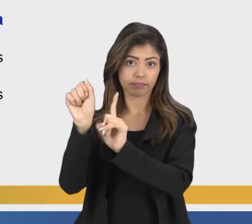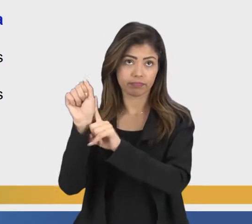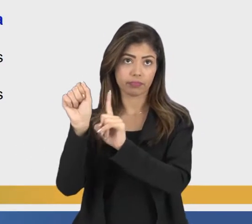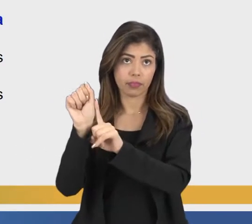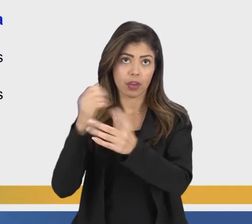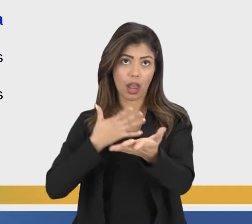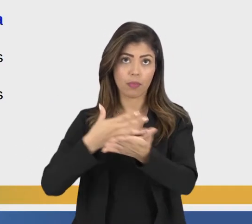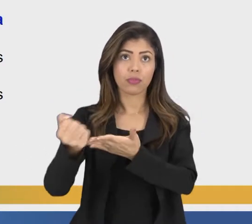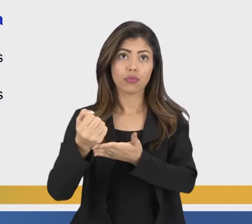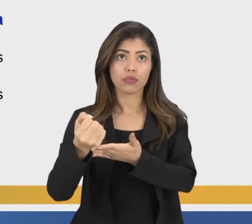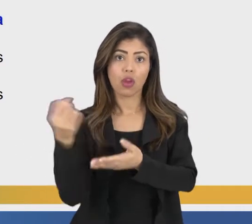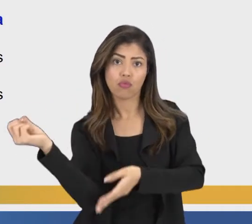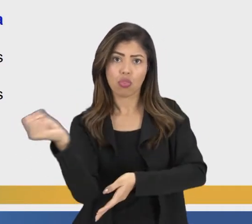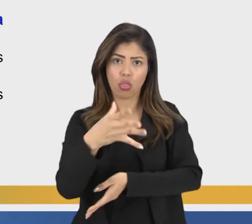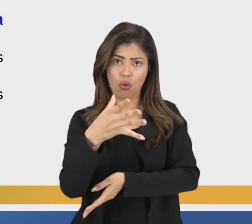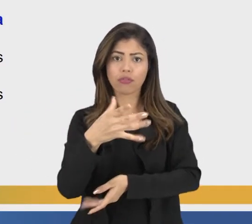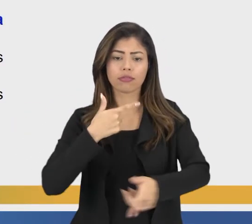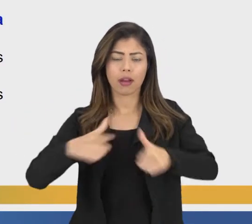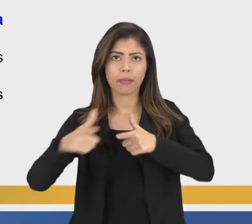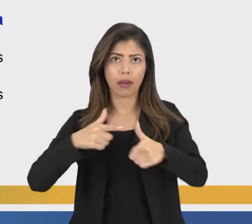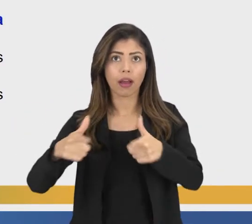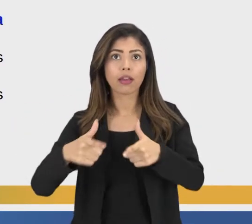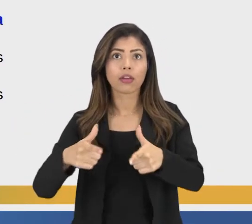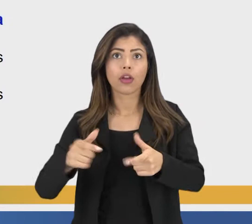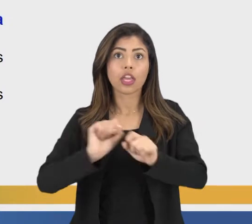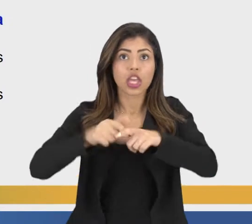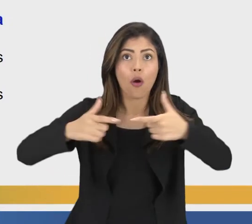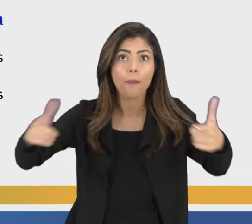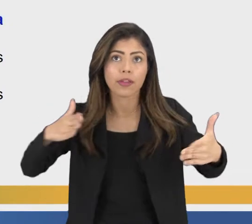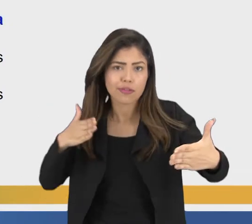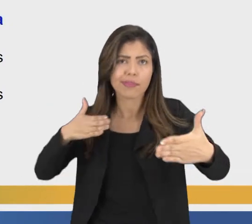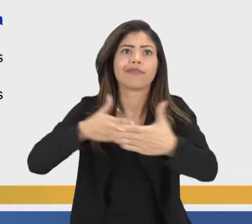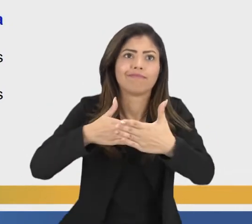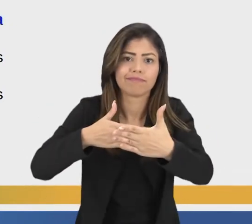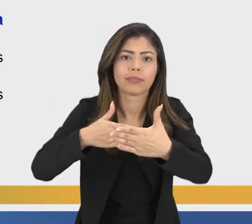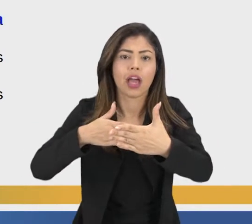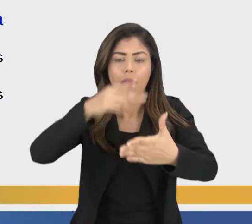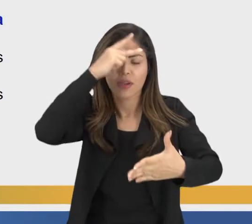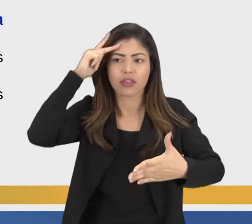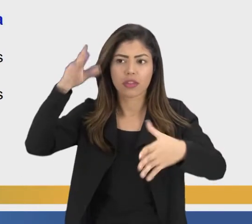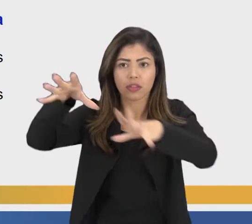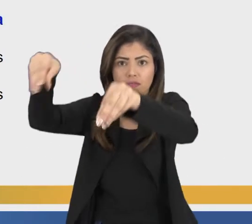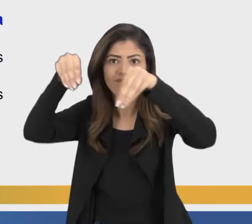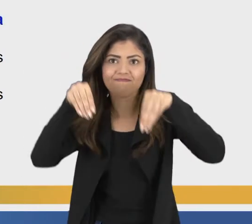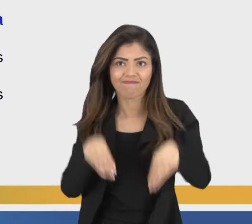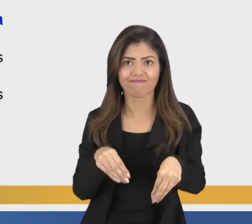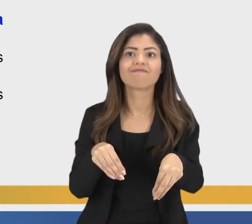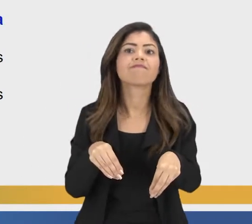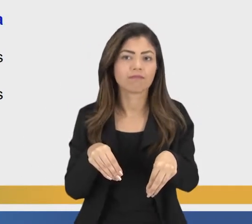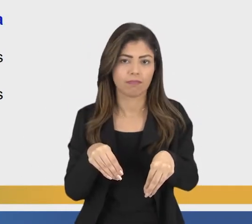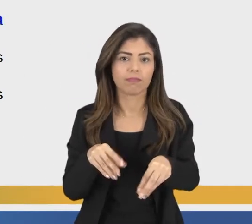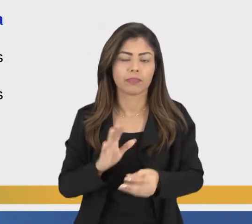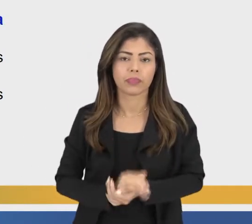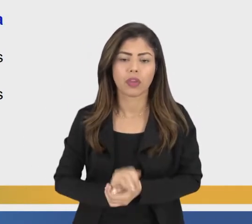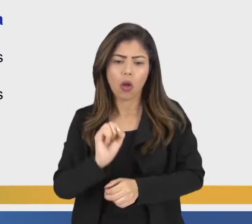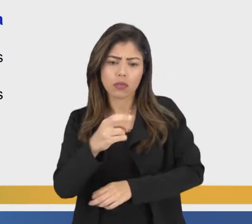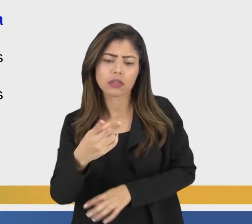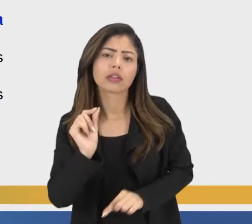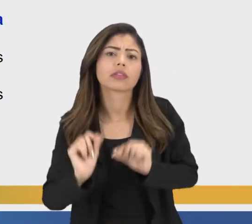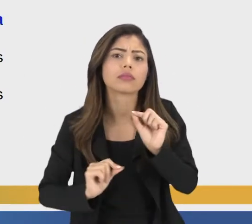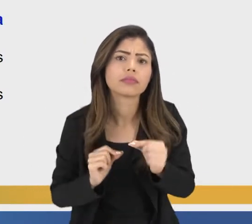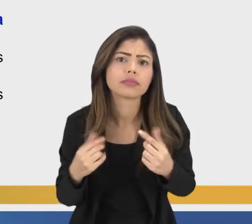A busca de oportunidades de trabalho e o aumento de barreiras contra a imigração. Ou